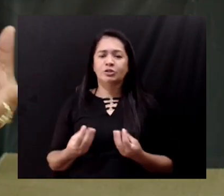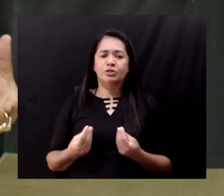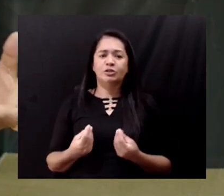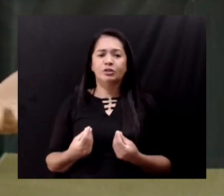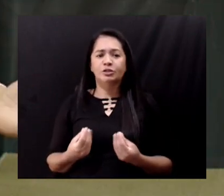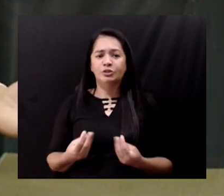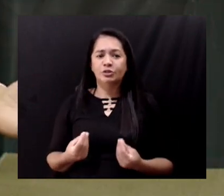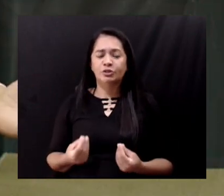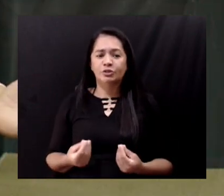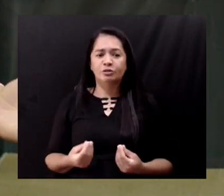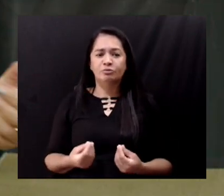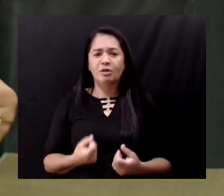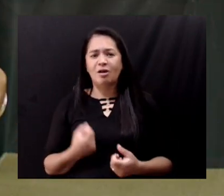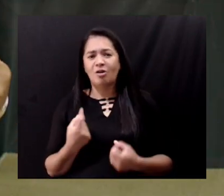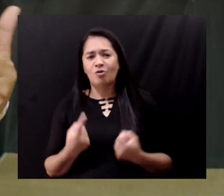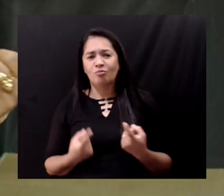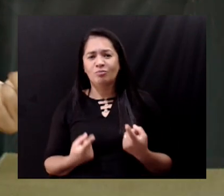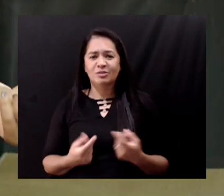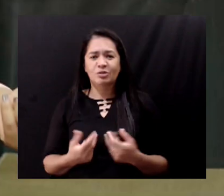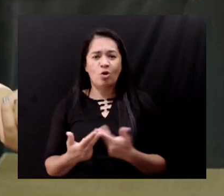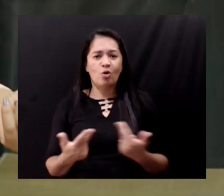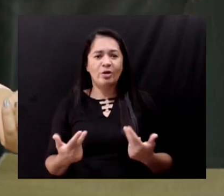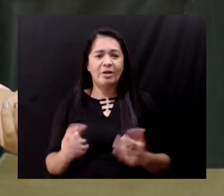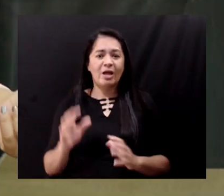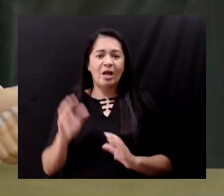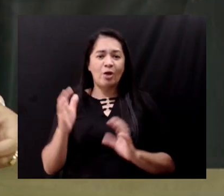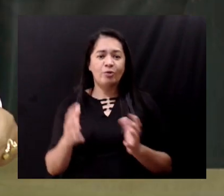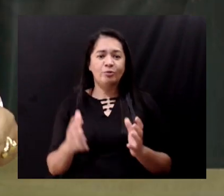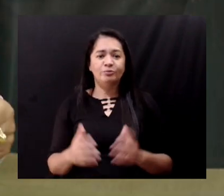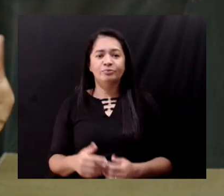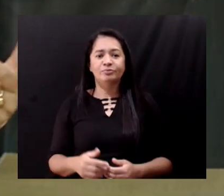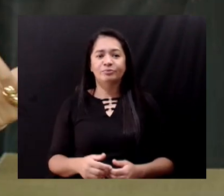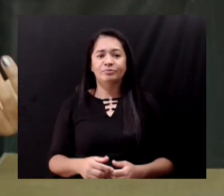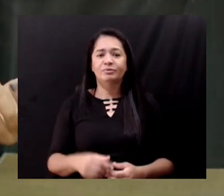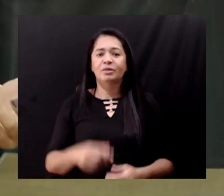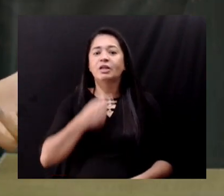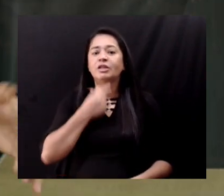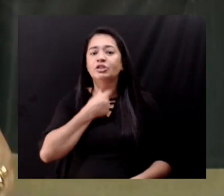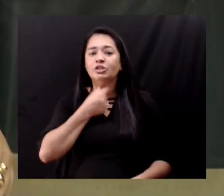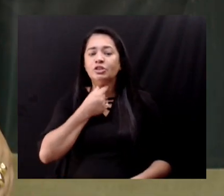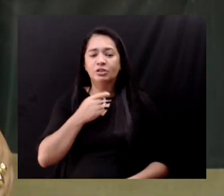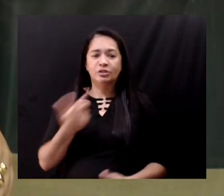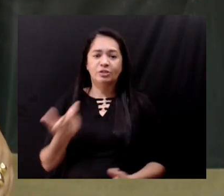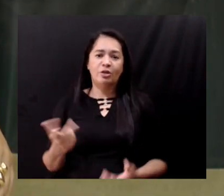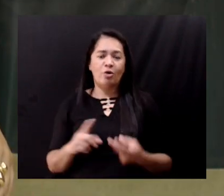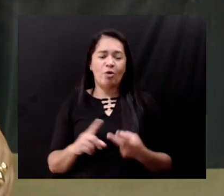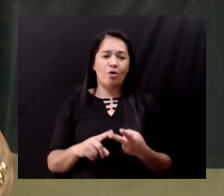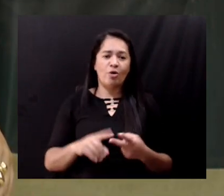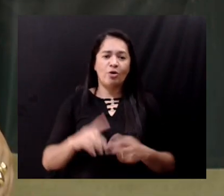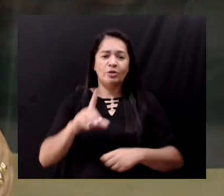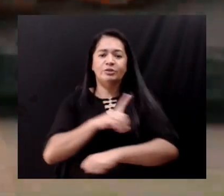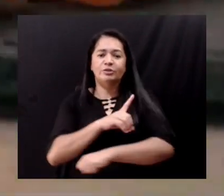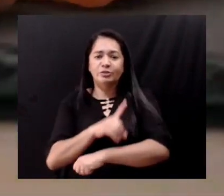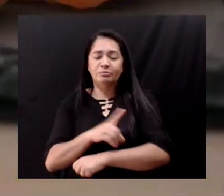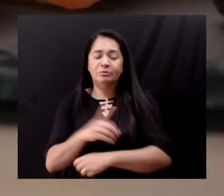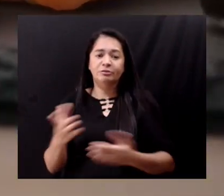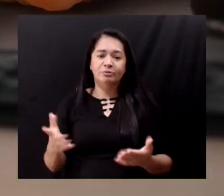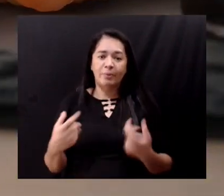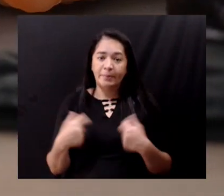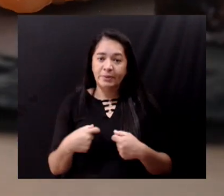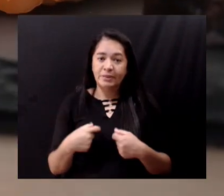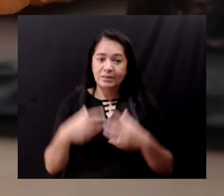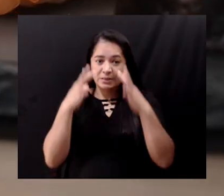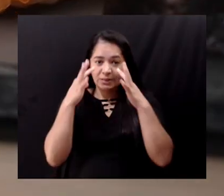algumas situações que acontecem, né? Igual o hipotiroidismo também, né? A questão de diabetes, então precisamos estar atentos. Pode colocar